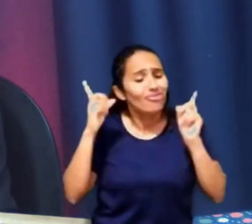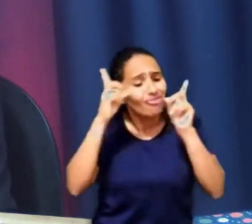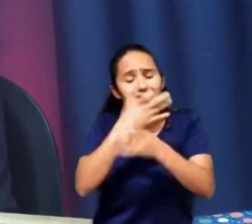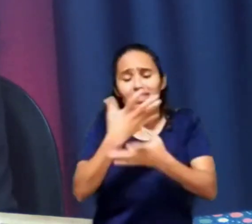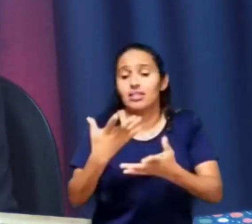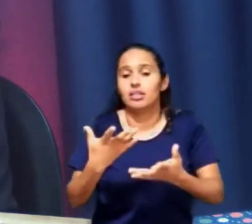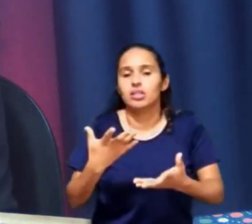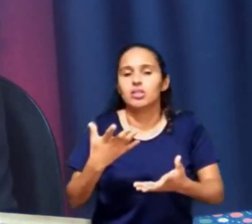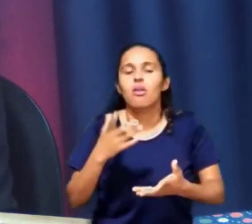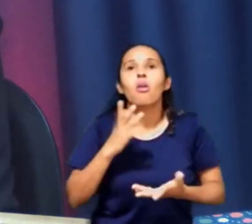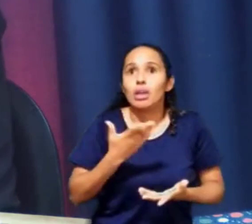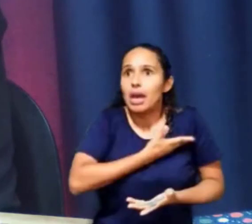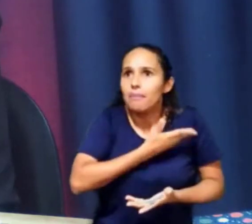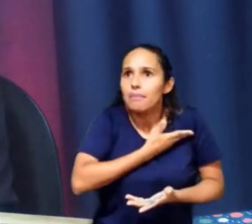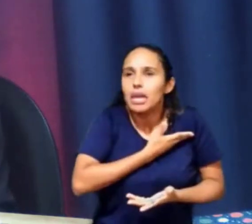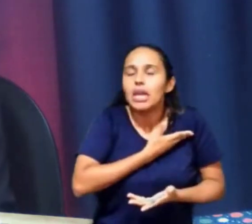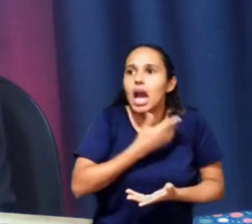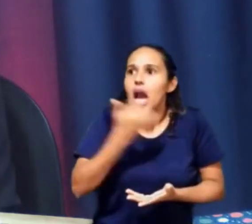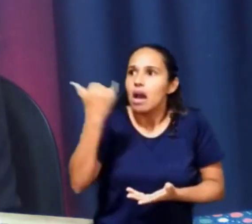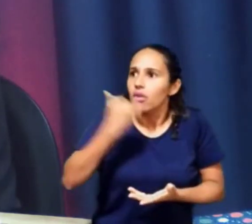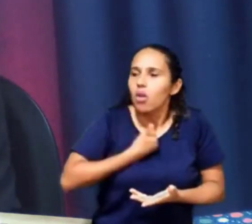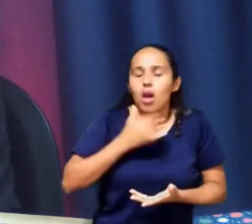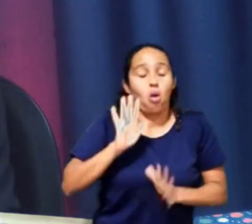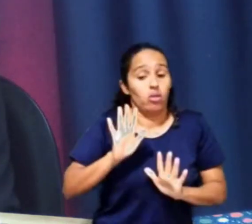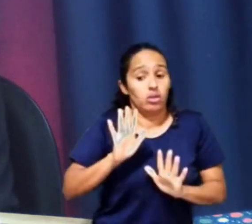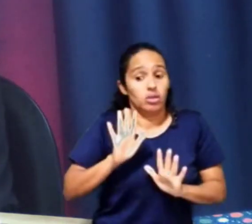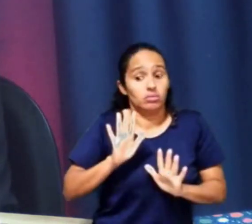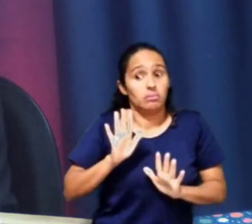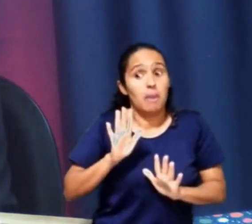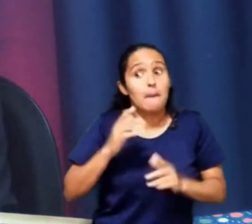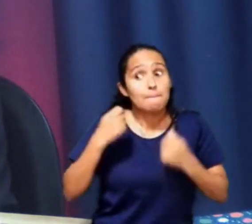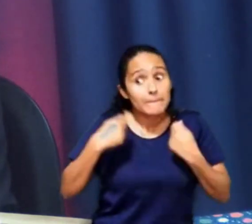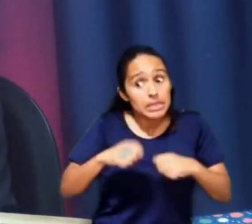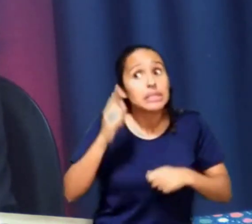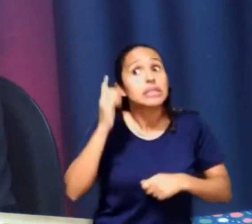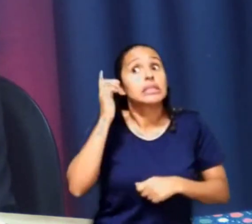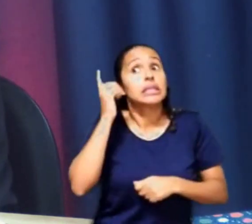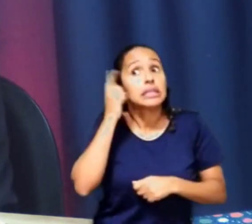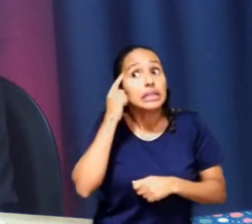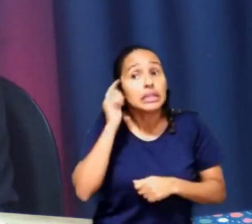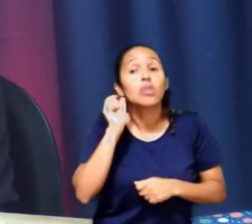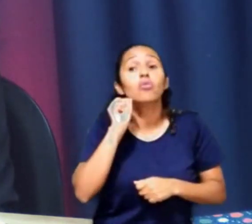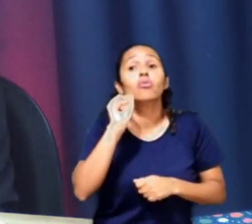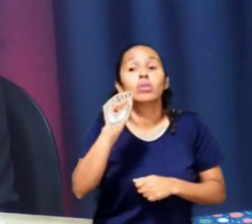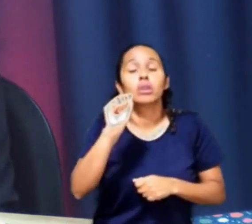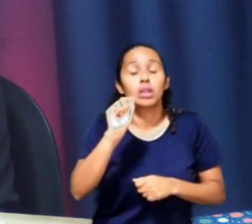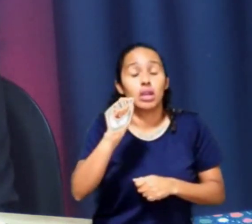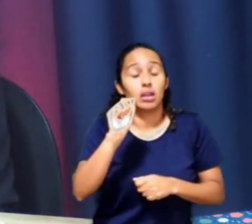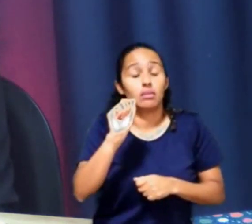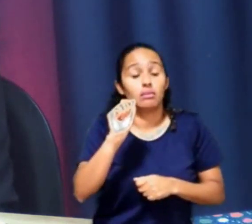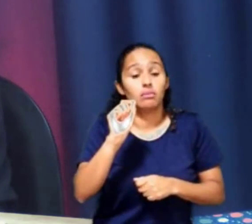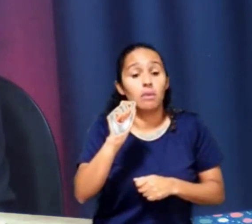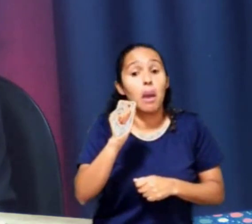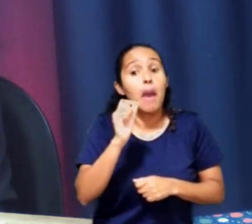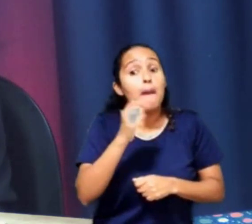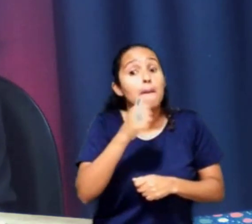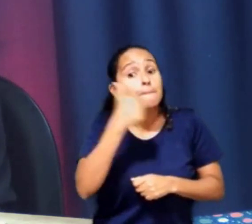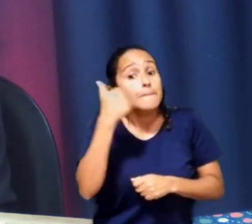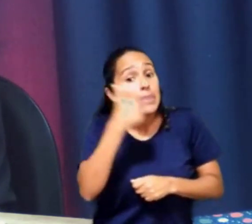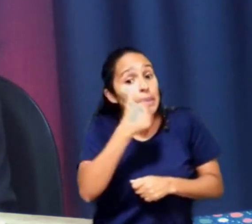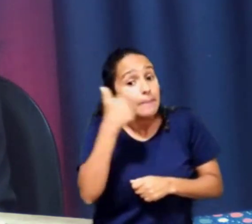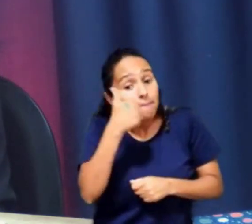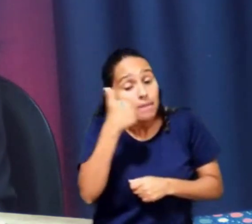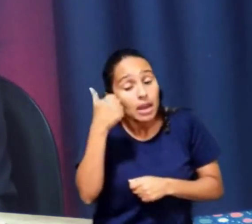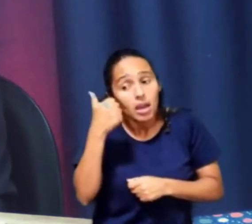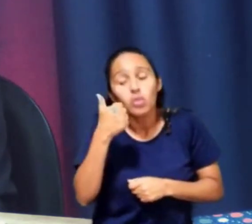quando ela falou assim, olha, o que você tem que entender? A primeira coisa é que você tem que olhar para uma demanda